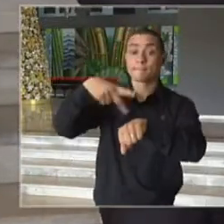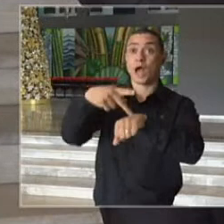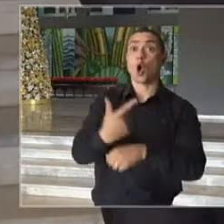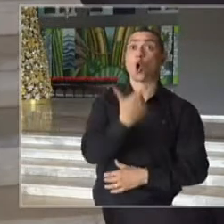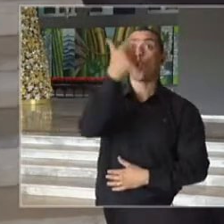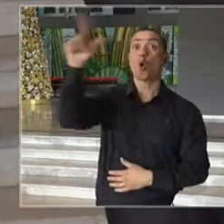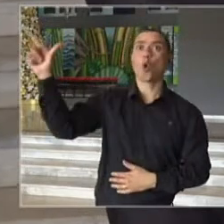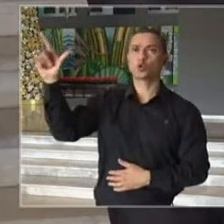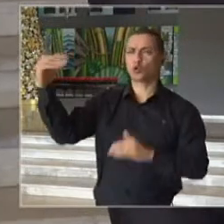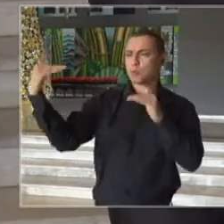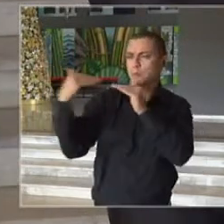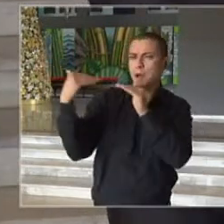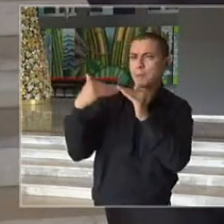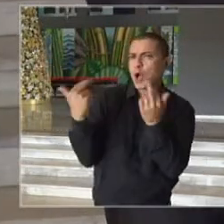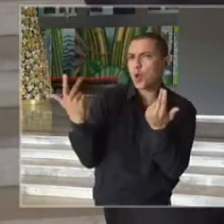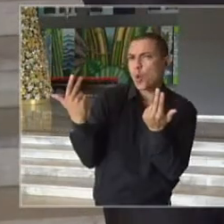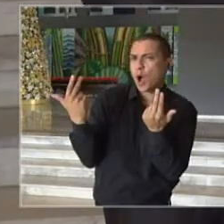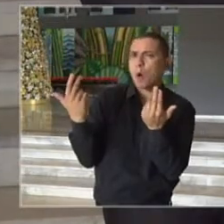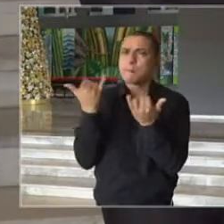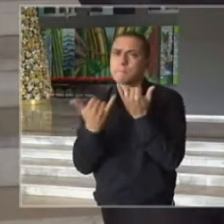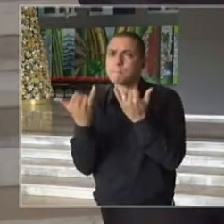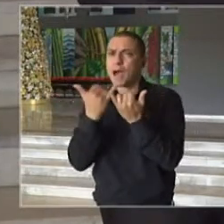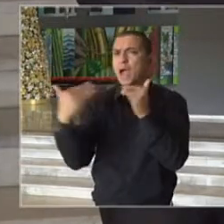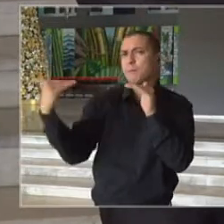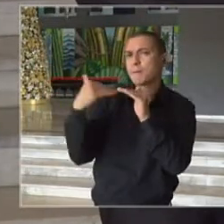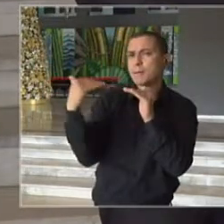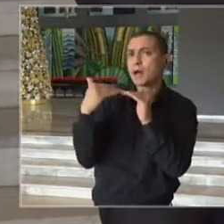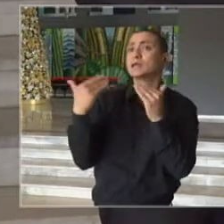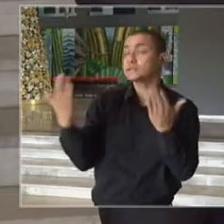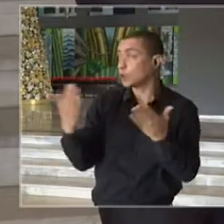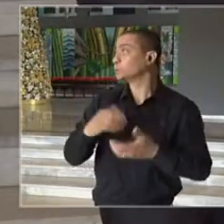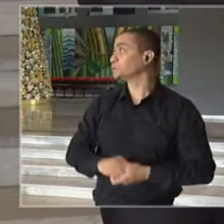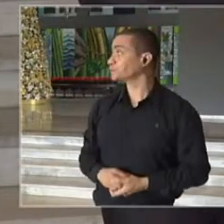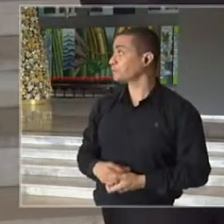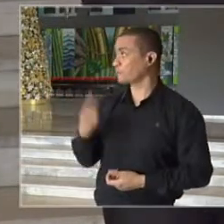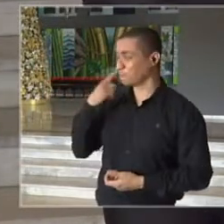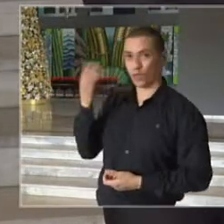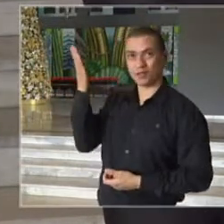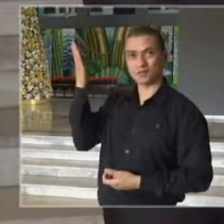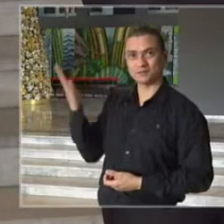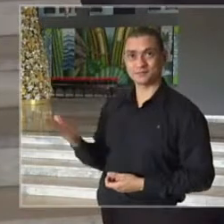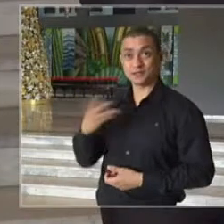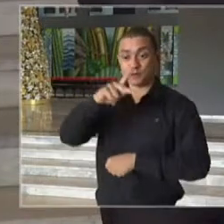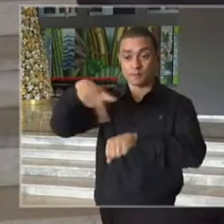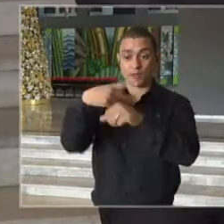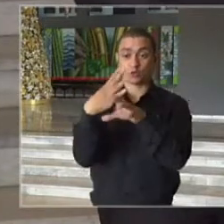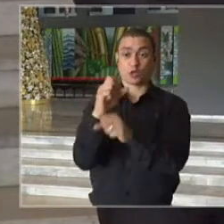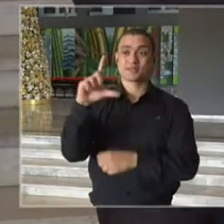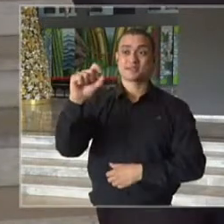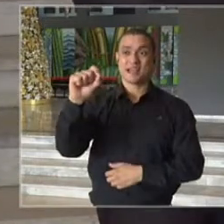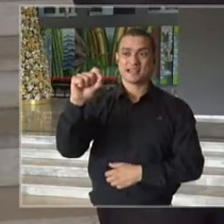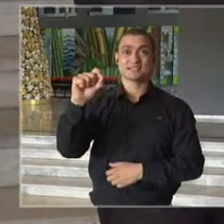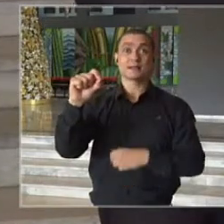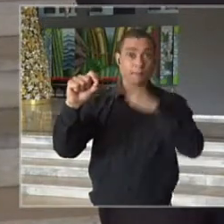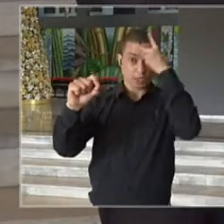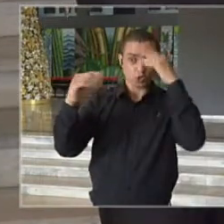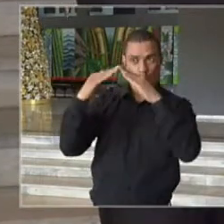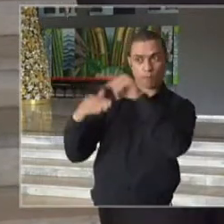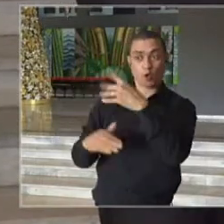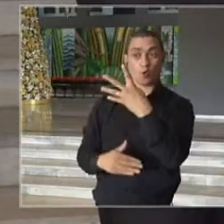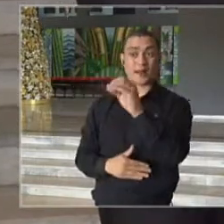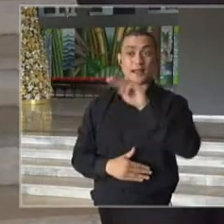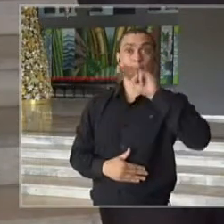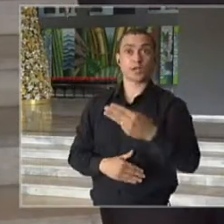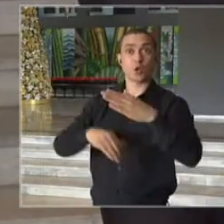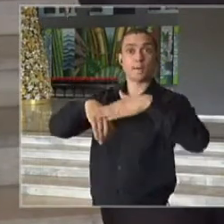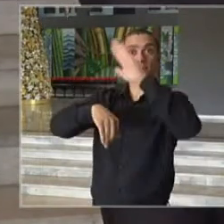que estão nas mesmas condições, muito parecidas com as nossas. Então, quando a gente tem 10 países com mais de 40 milhões de habitantes,